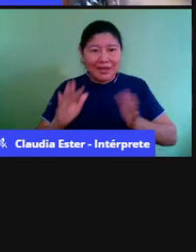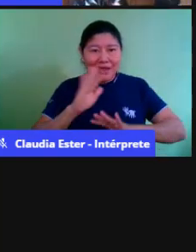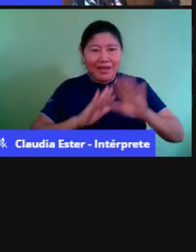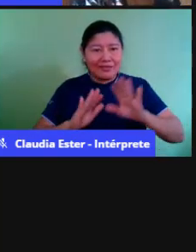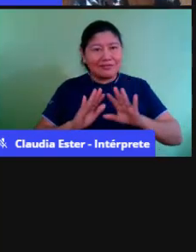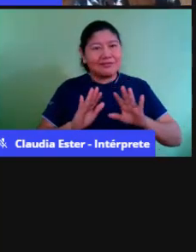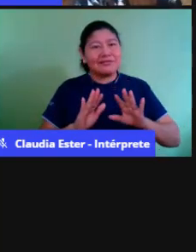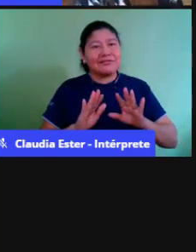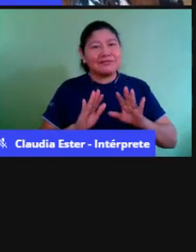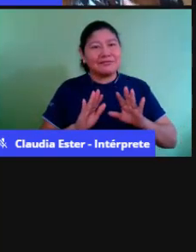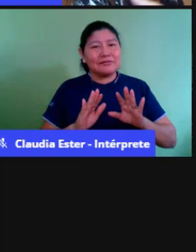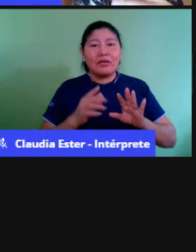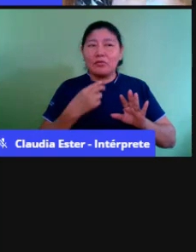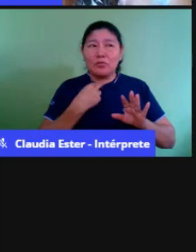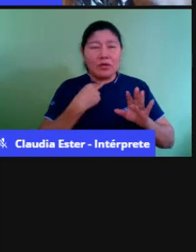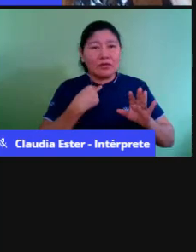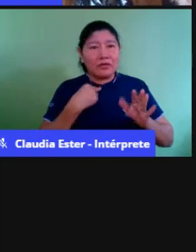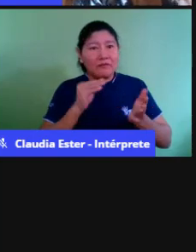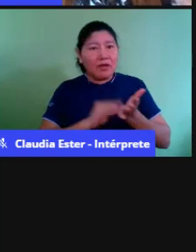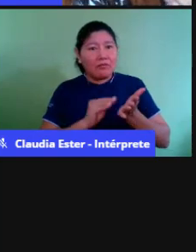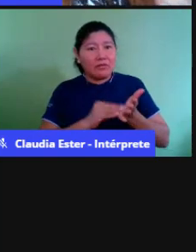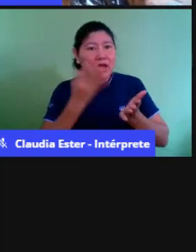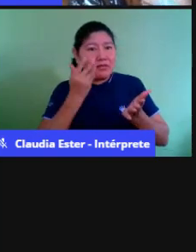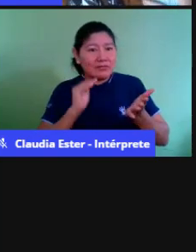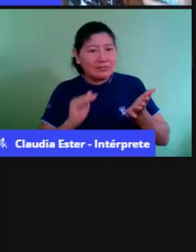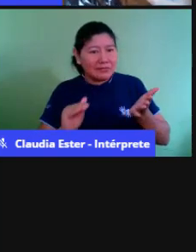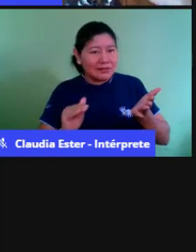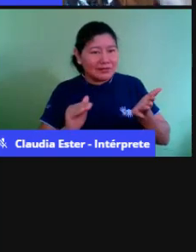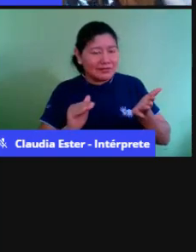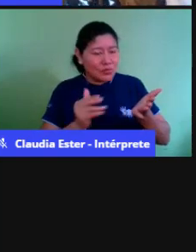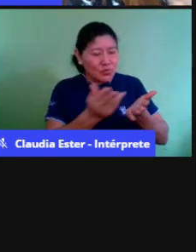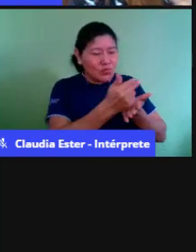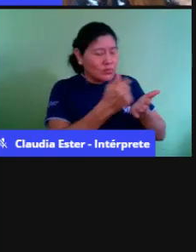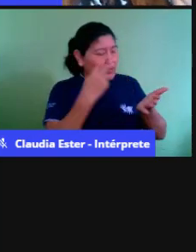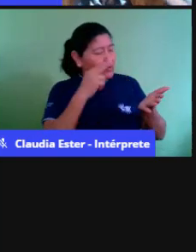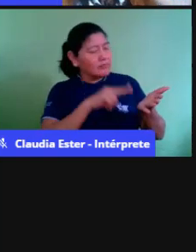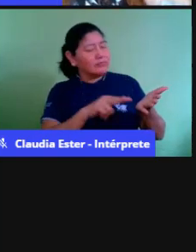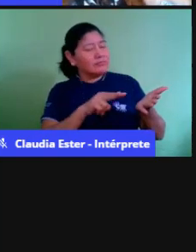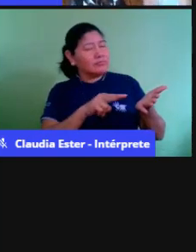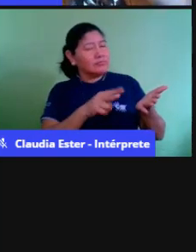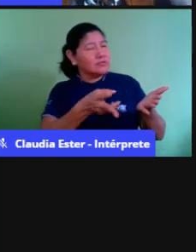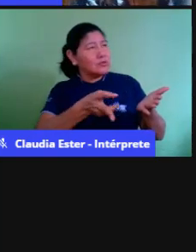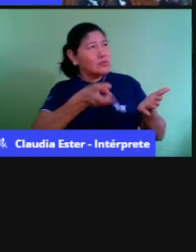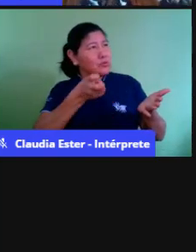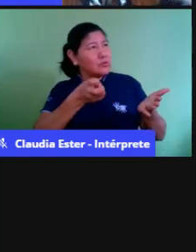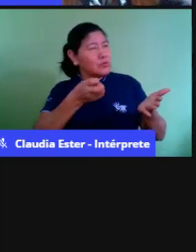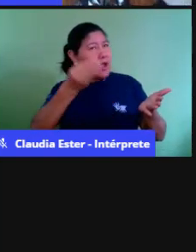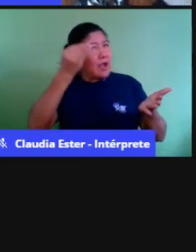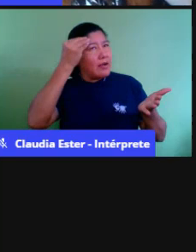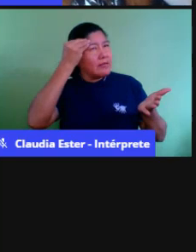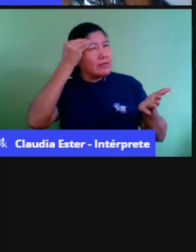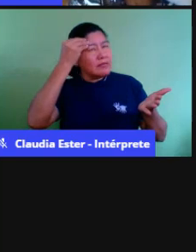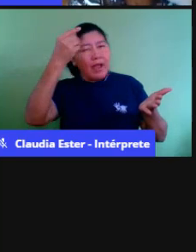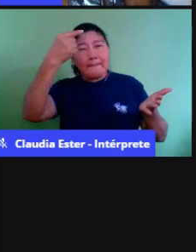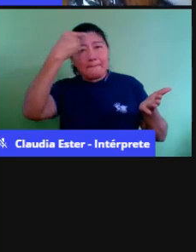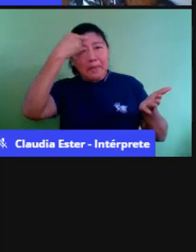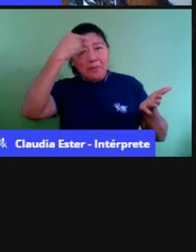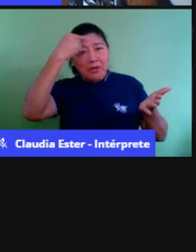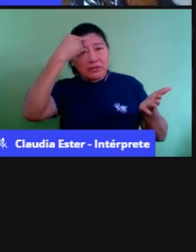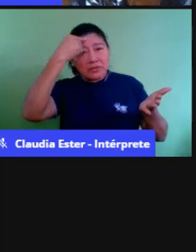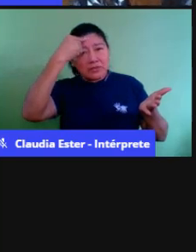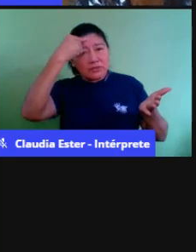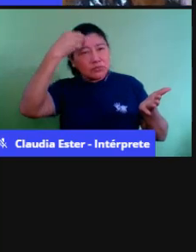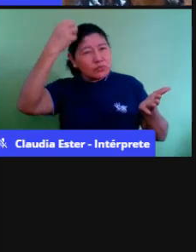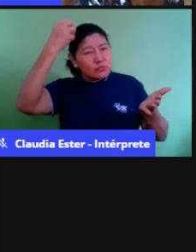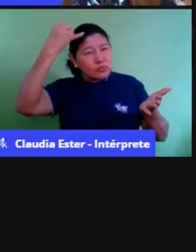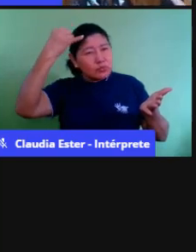faltar nesse desenho. Então, a criança ela vai desenhar imagens guardadas na mente, por exemplo, e lembrar